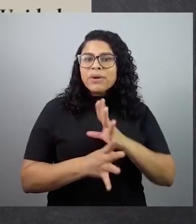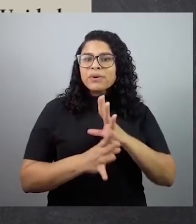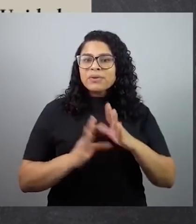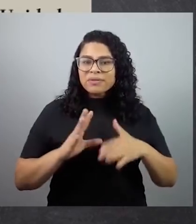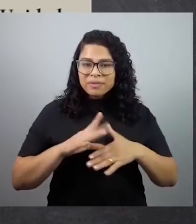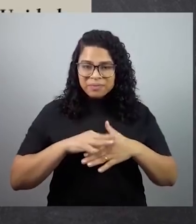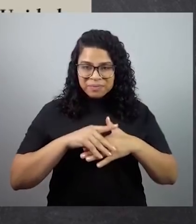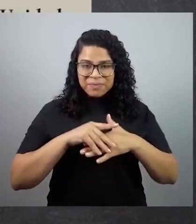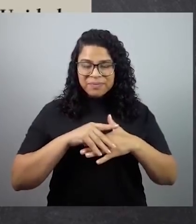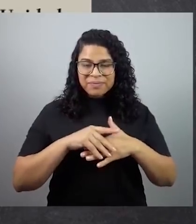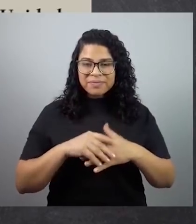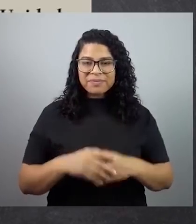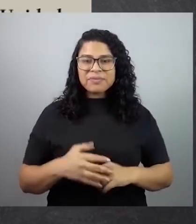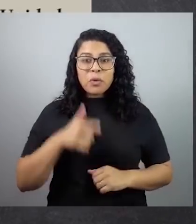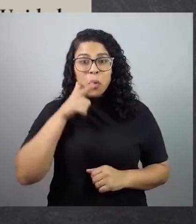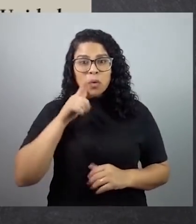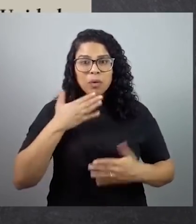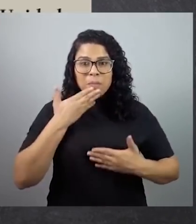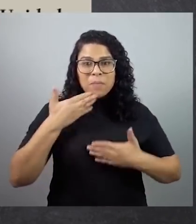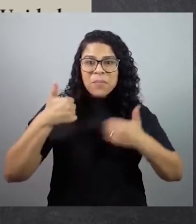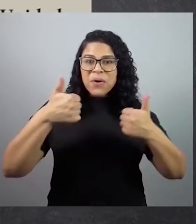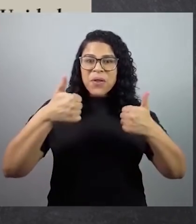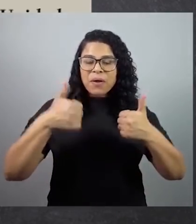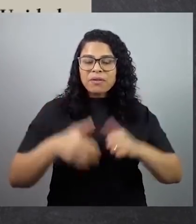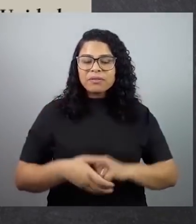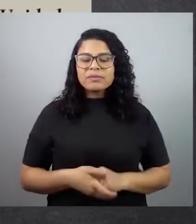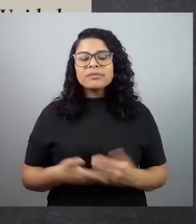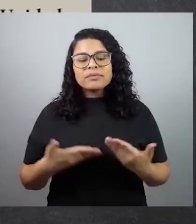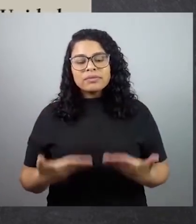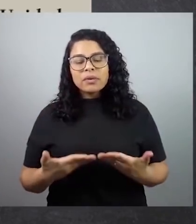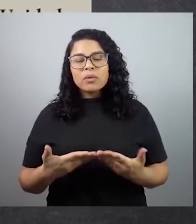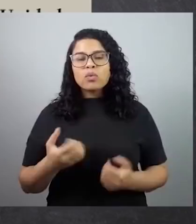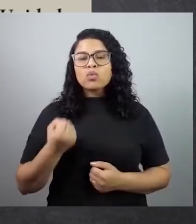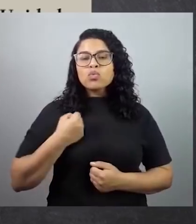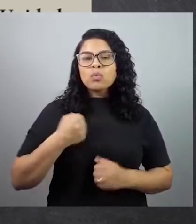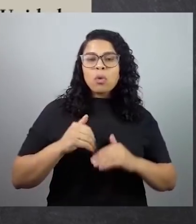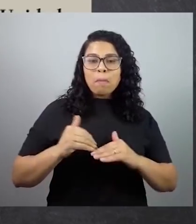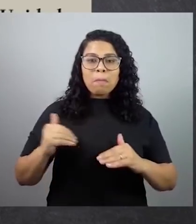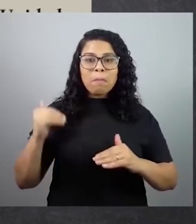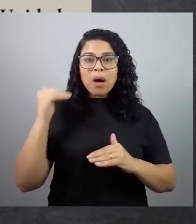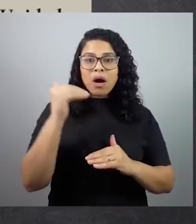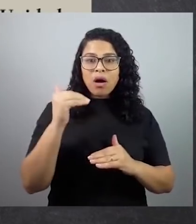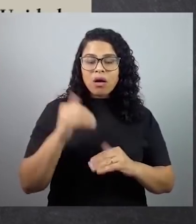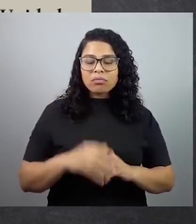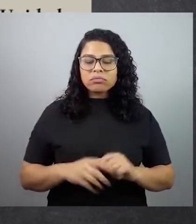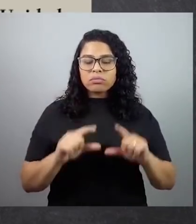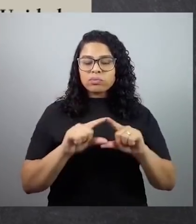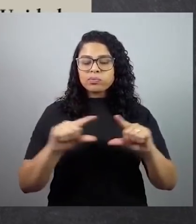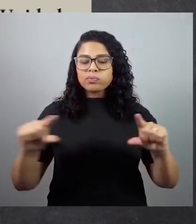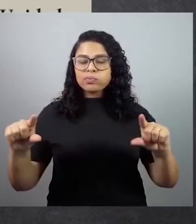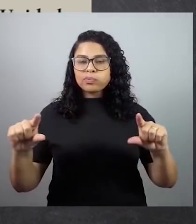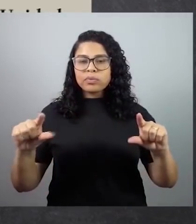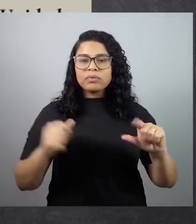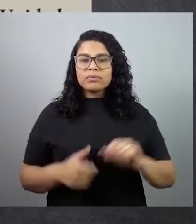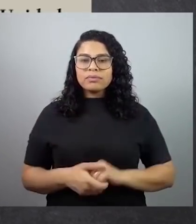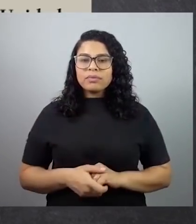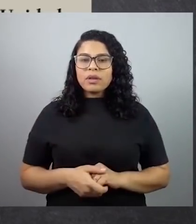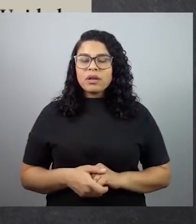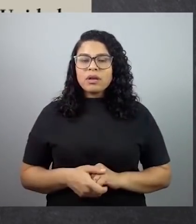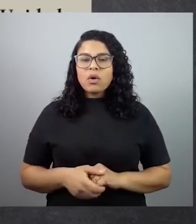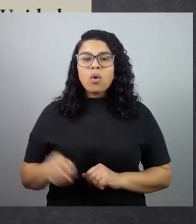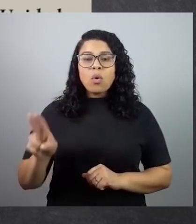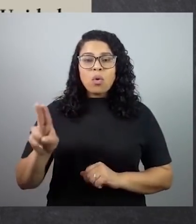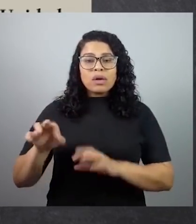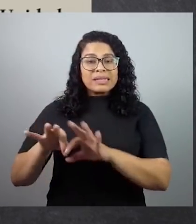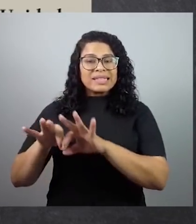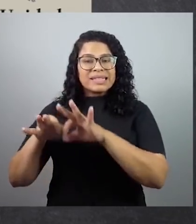classes. Portanto, nós temos a classe das unidades simples, mas entramos aqui na classe dos milhares. Cada